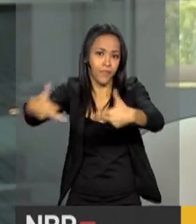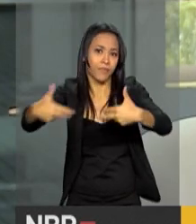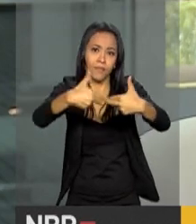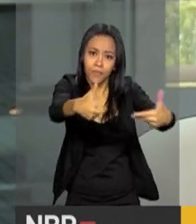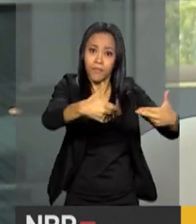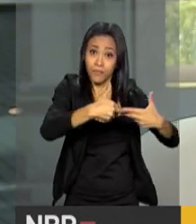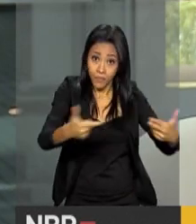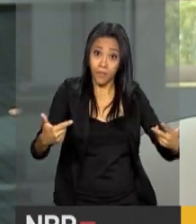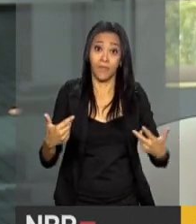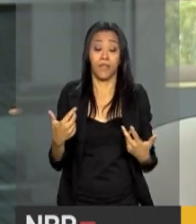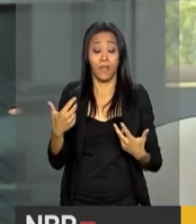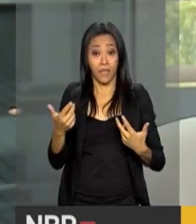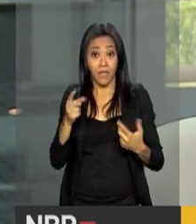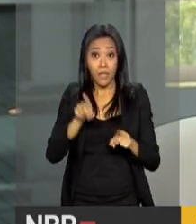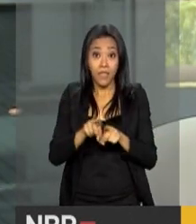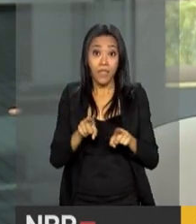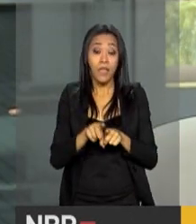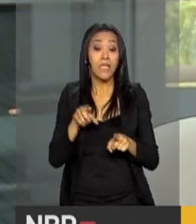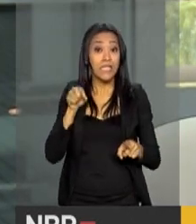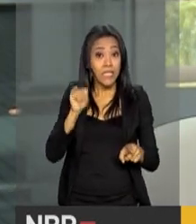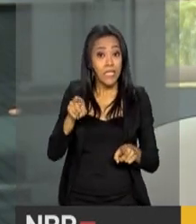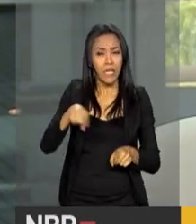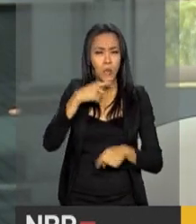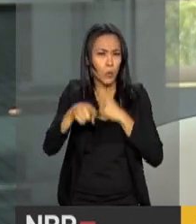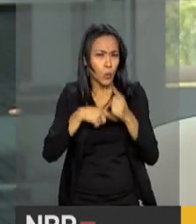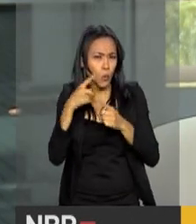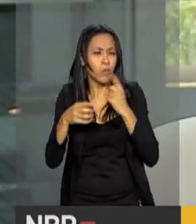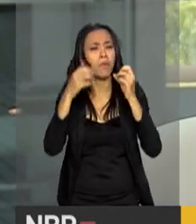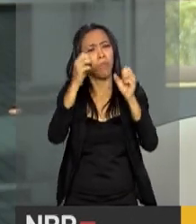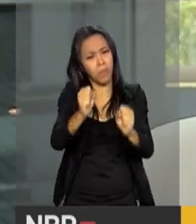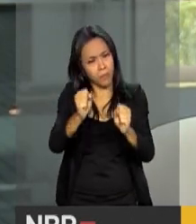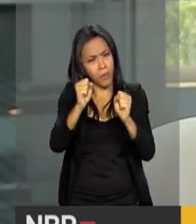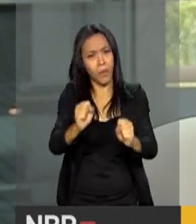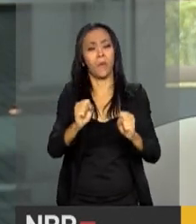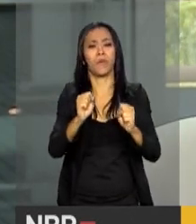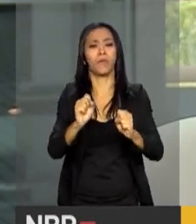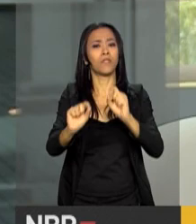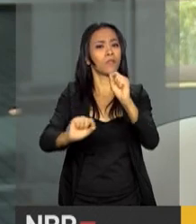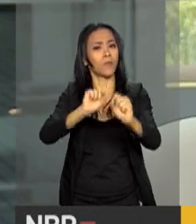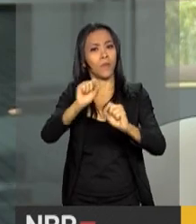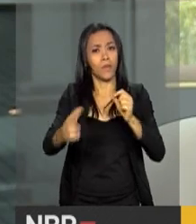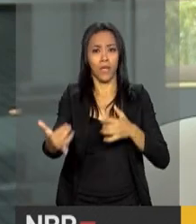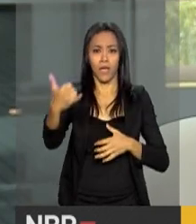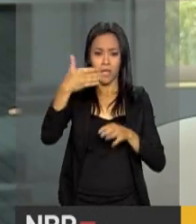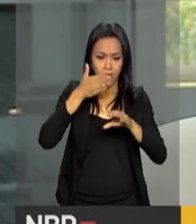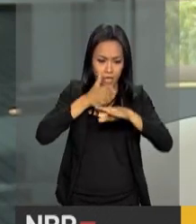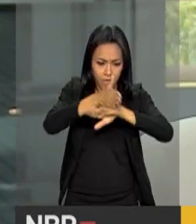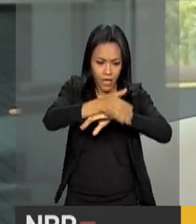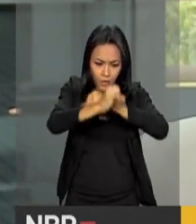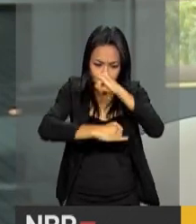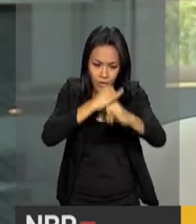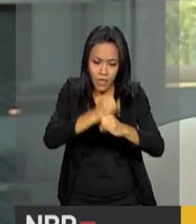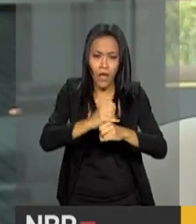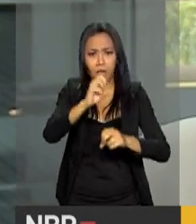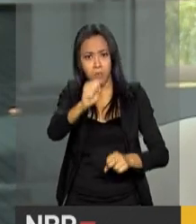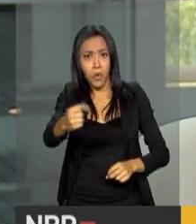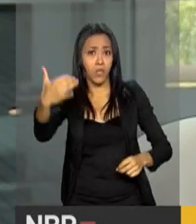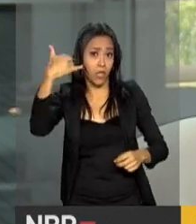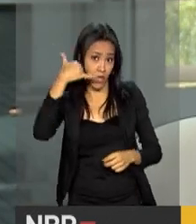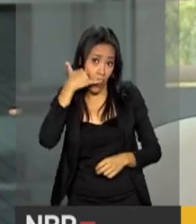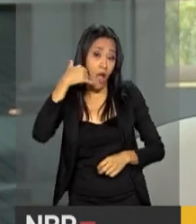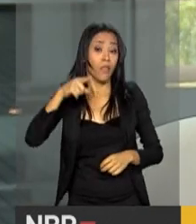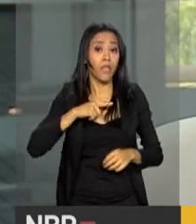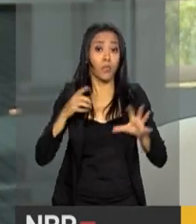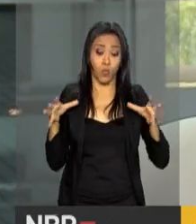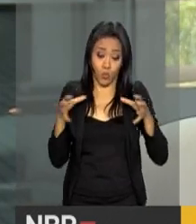trabalham que ele receba que se ele tiver dúvida que ele pode consultar o o site pode ligar teremos uma